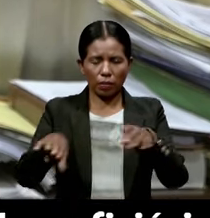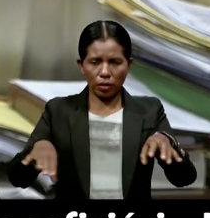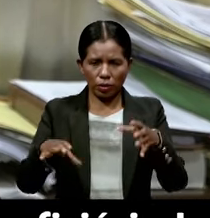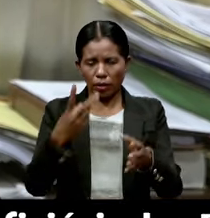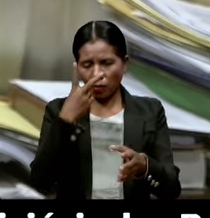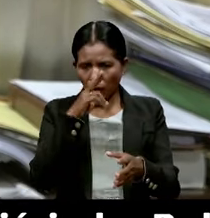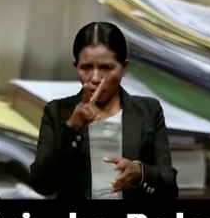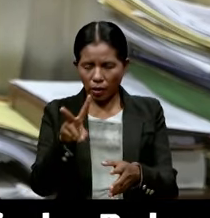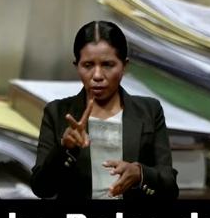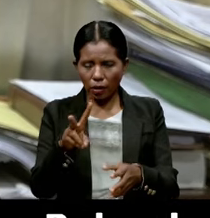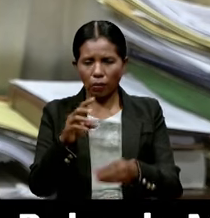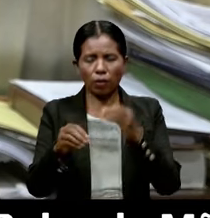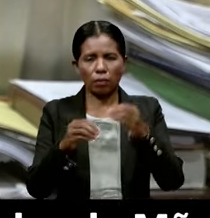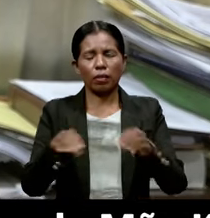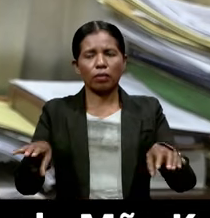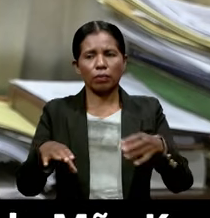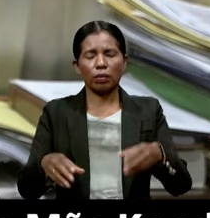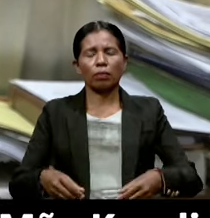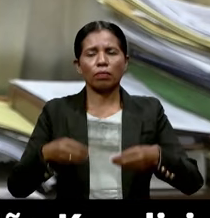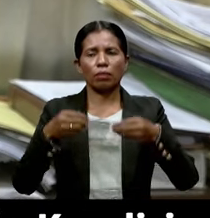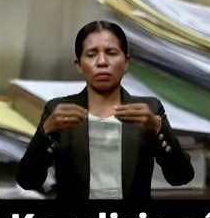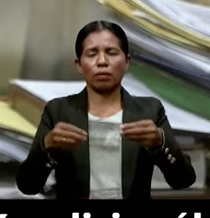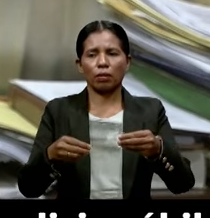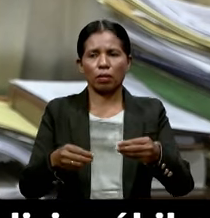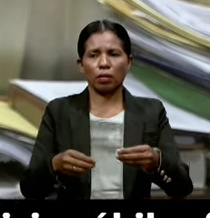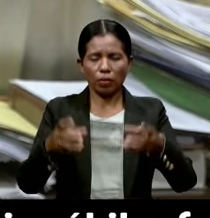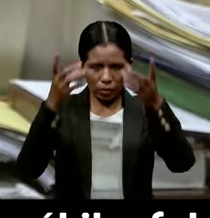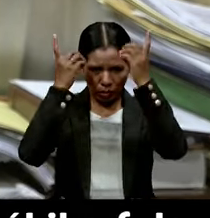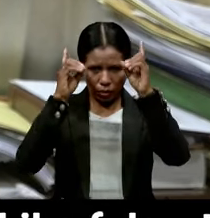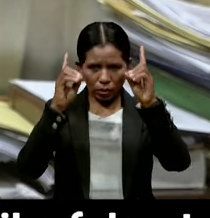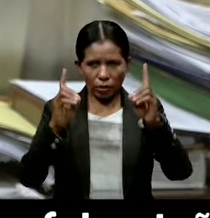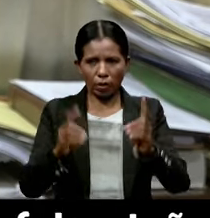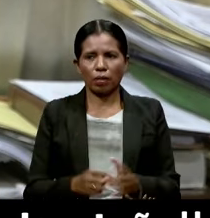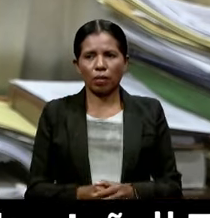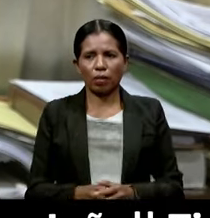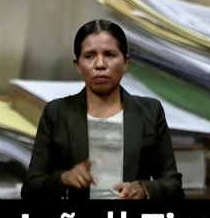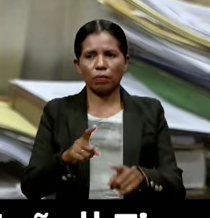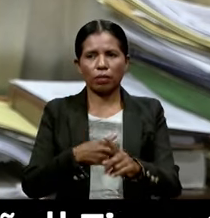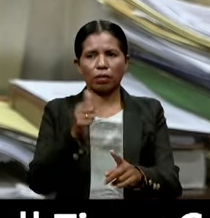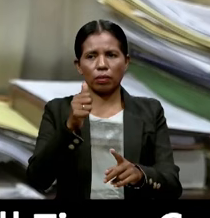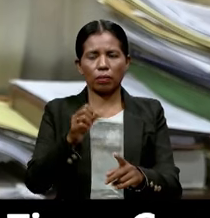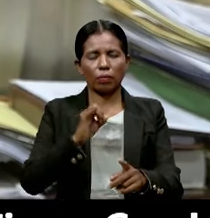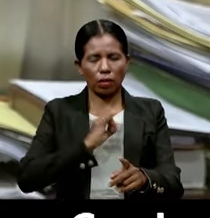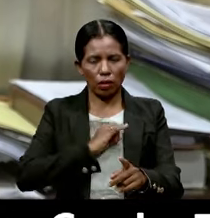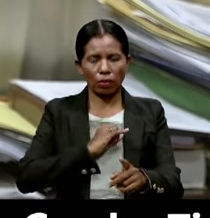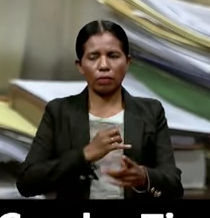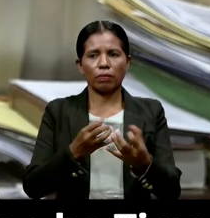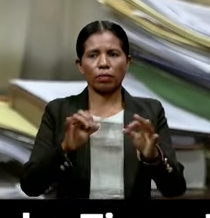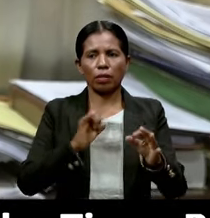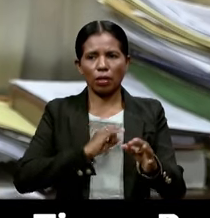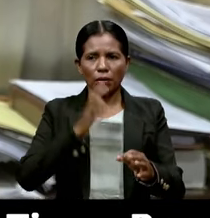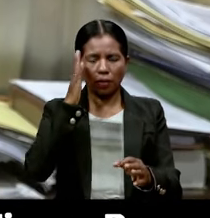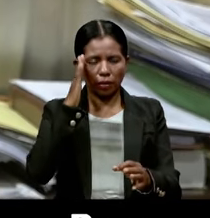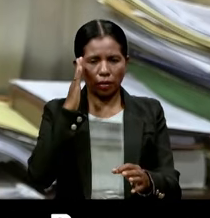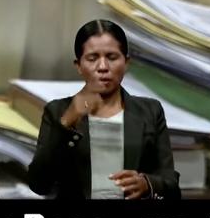tuare asunto sene fofor para serva sua excelencia tu foti desizong. Tan fulang sanulu mai hau toona. Hau aten muito bem